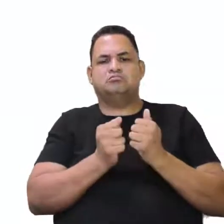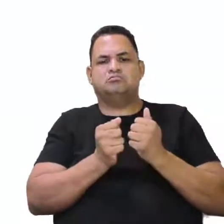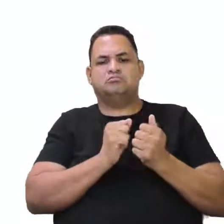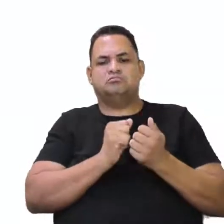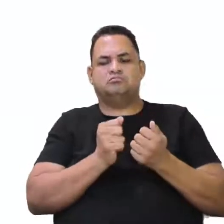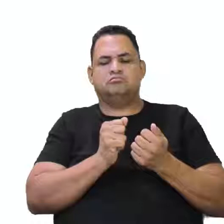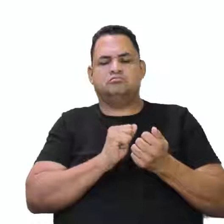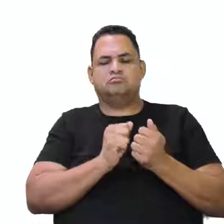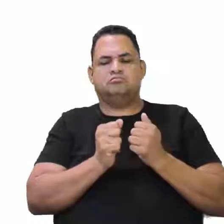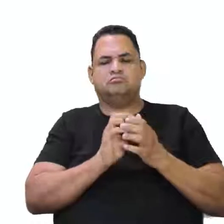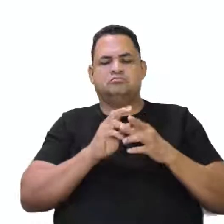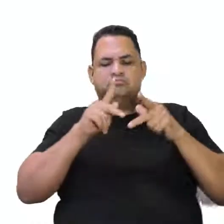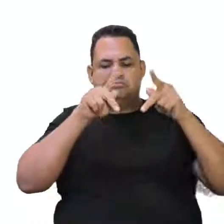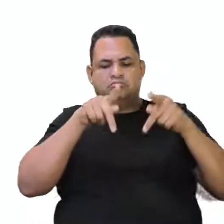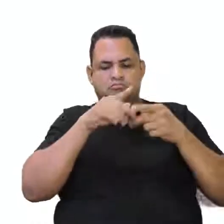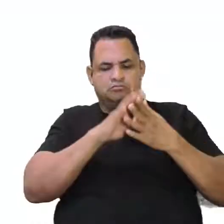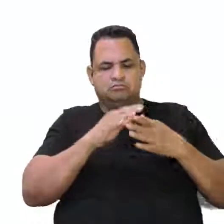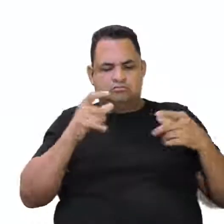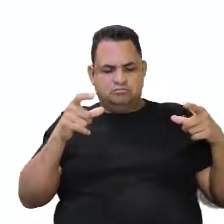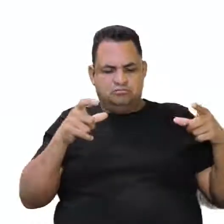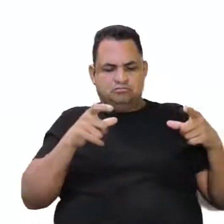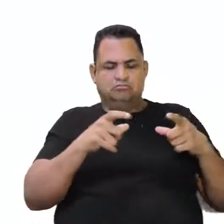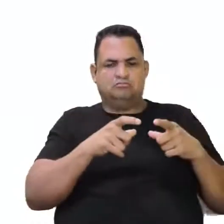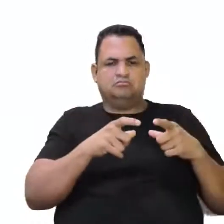controle populacional.